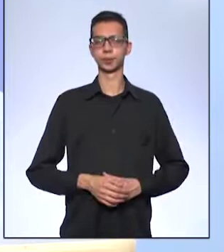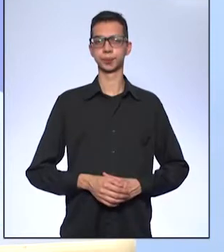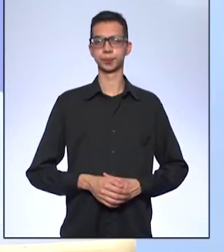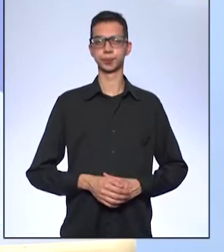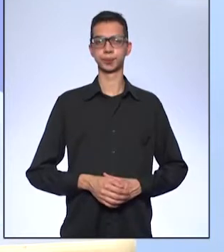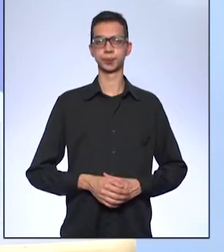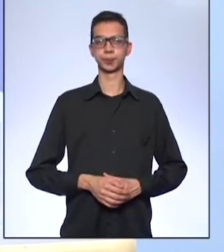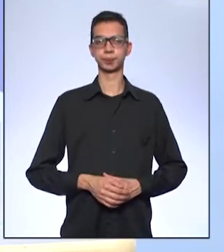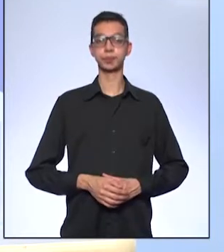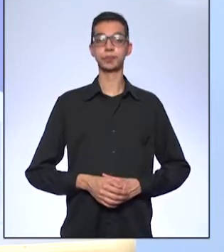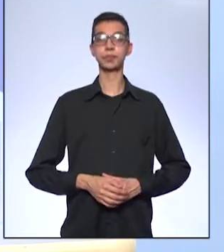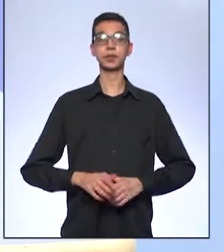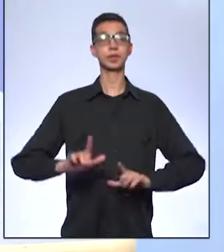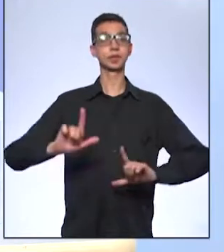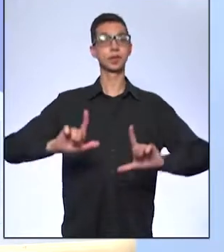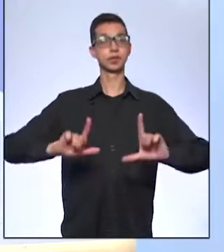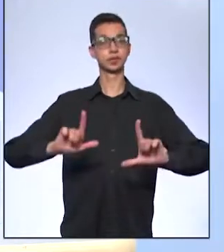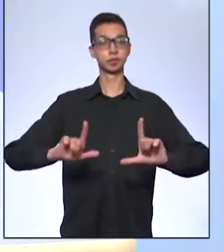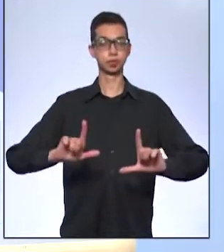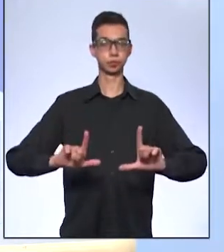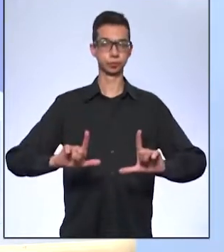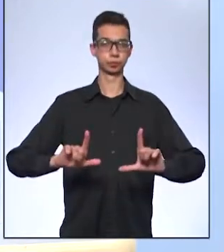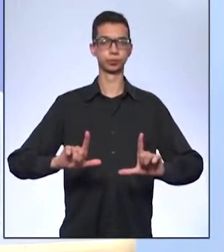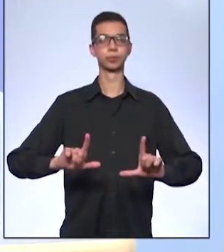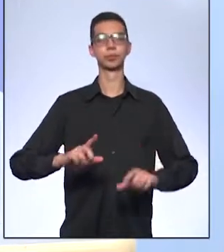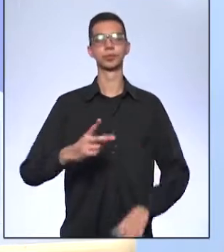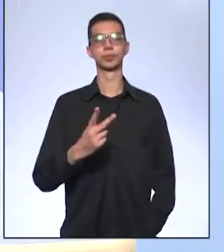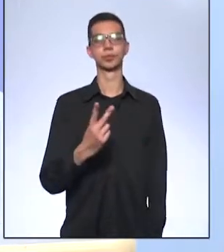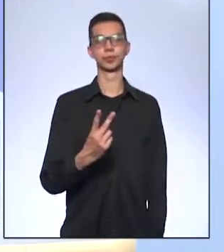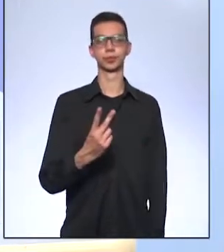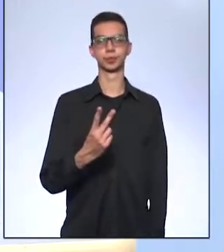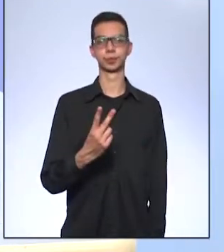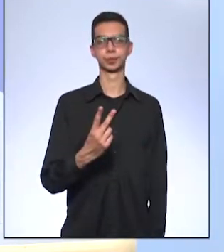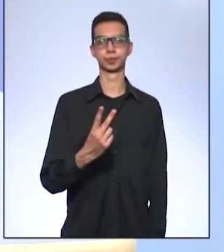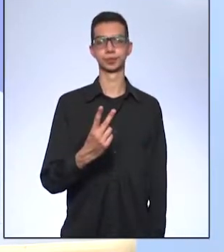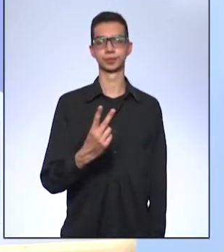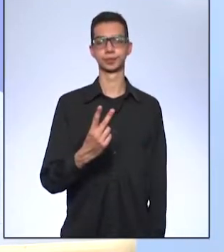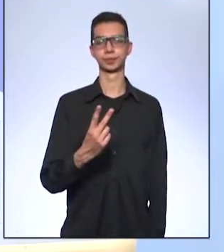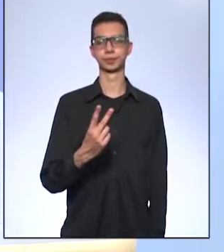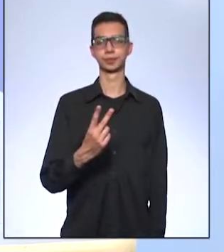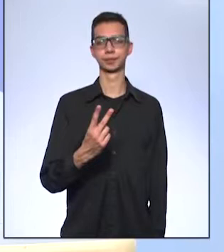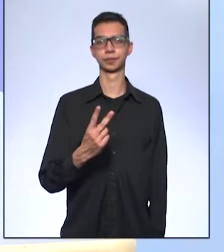watts. A Angélica, no, I'm sorry,